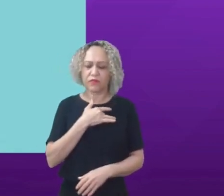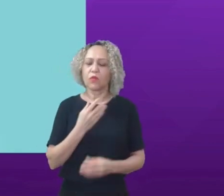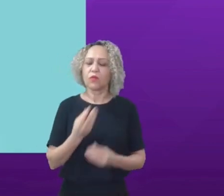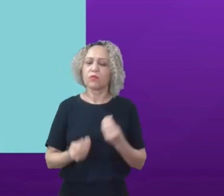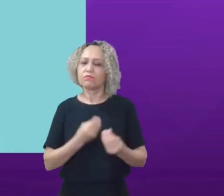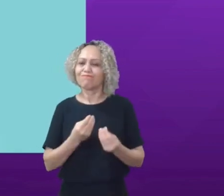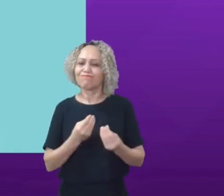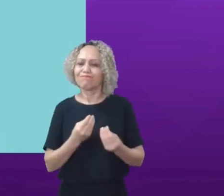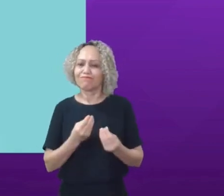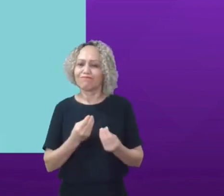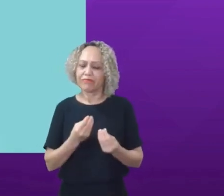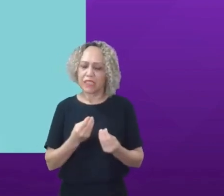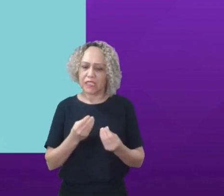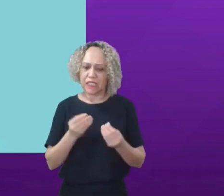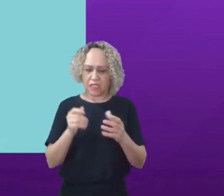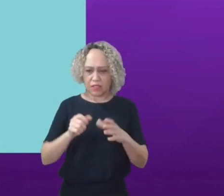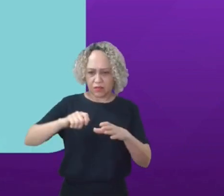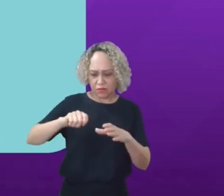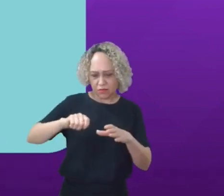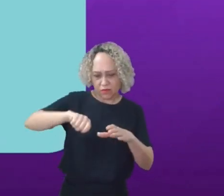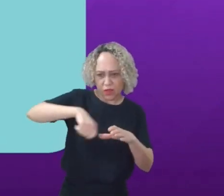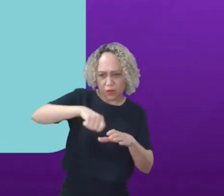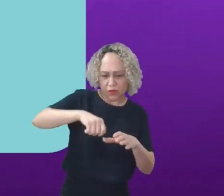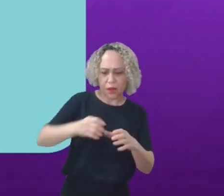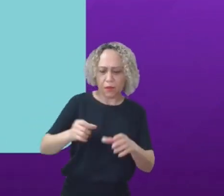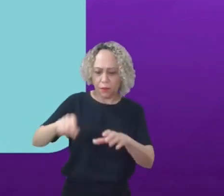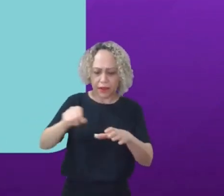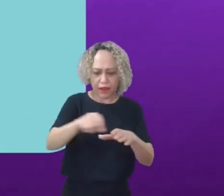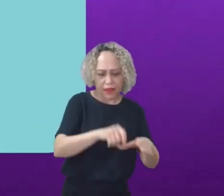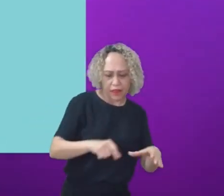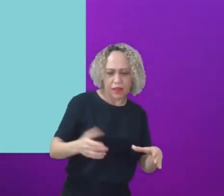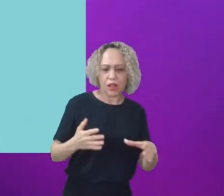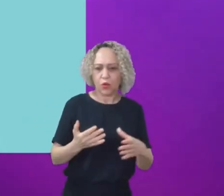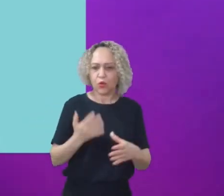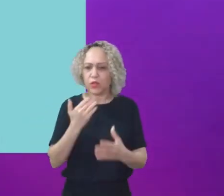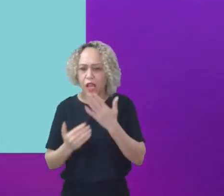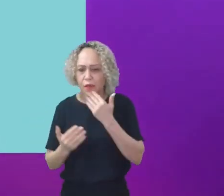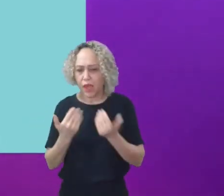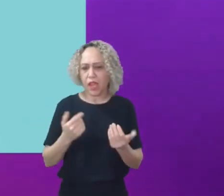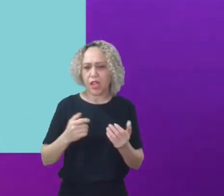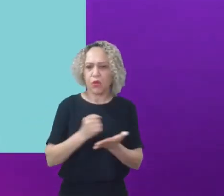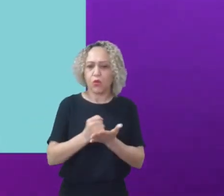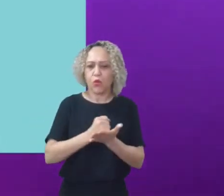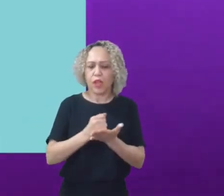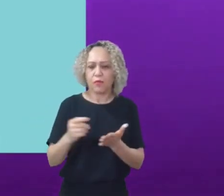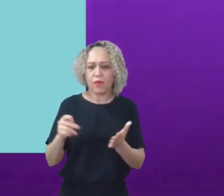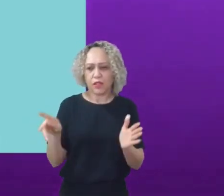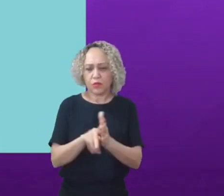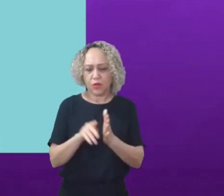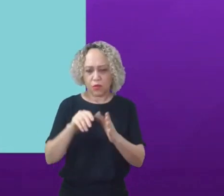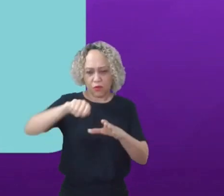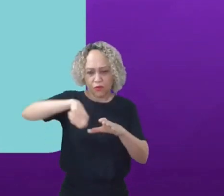diretamente na produção da comida, na produção do remédio caseiro, na produção da convivência com a terra, do